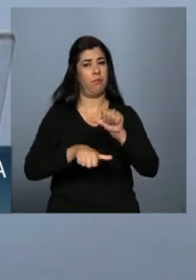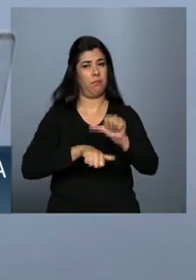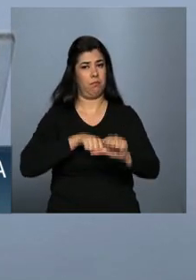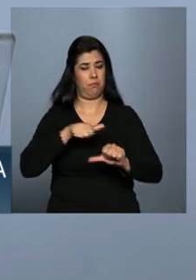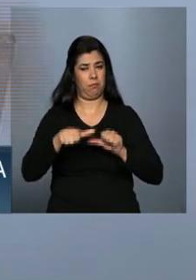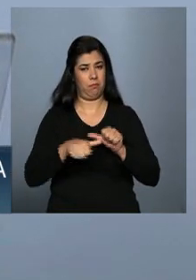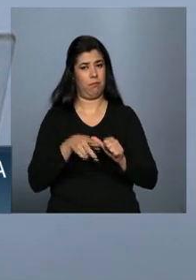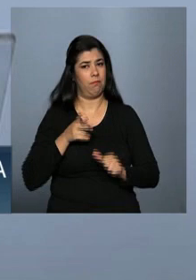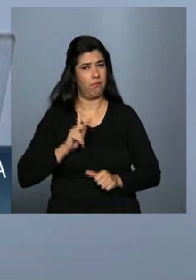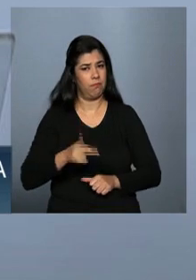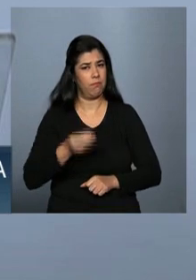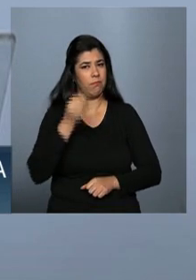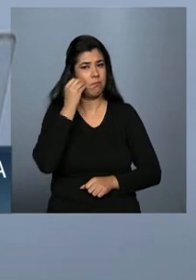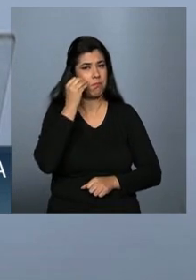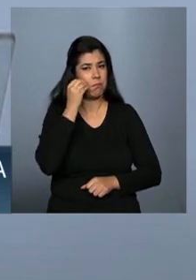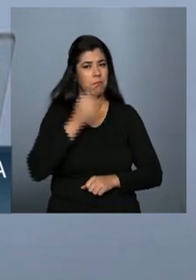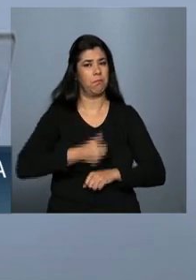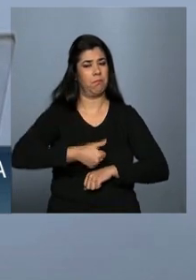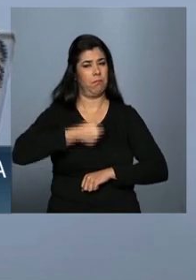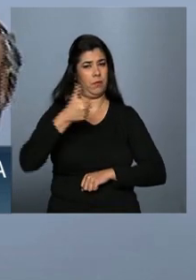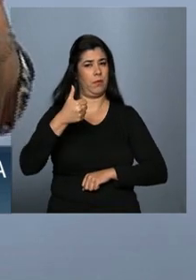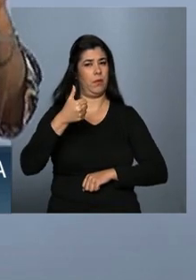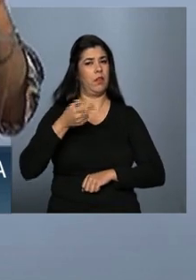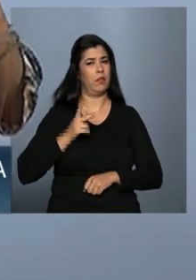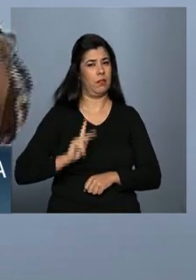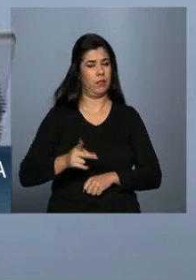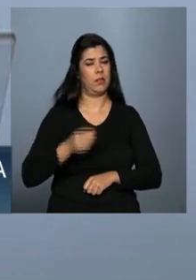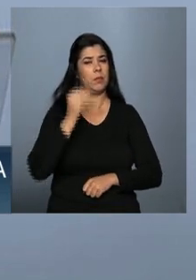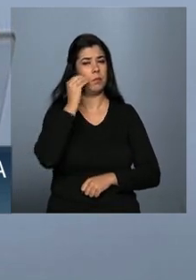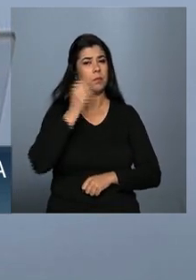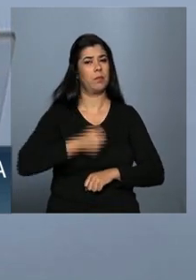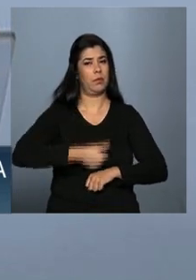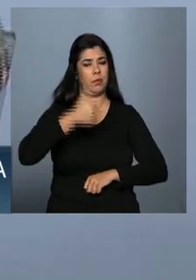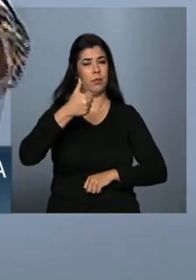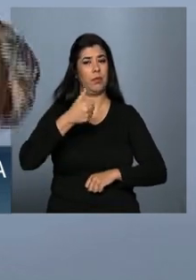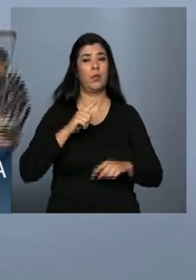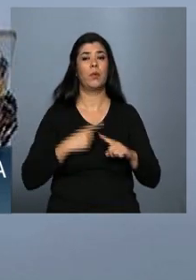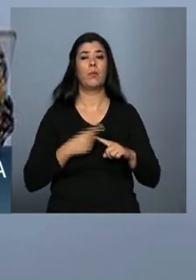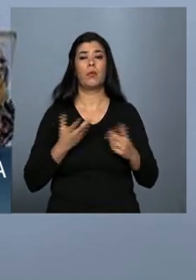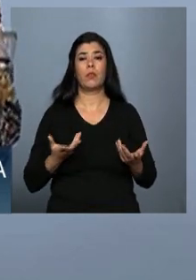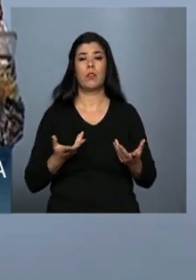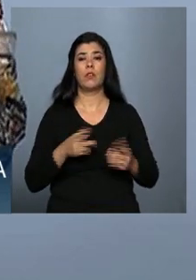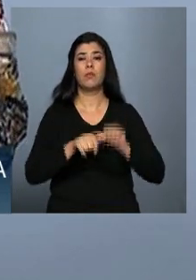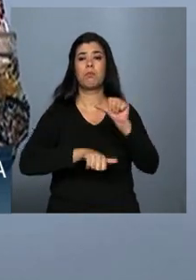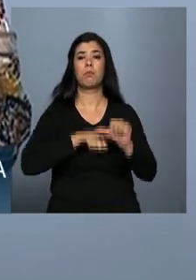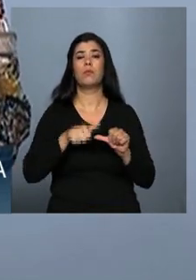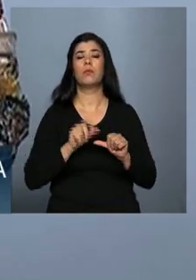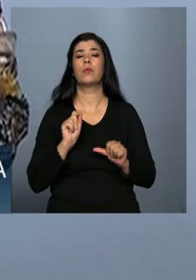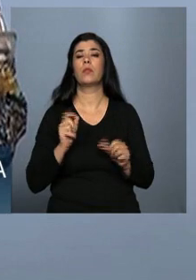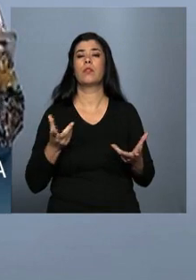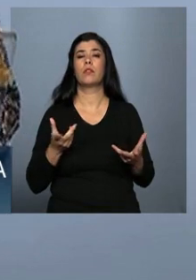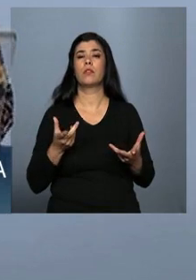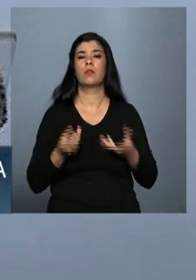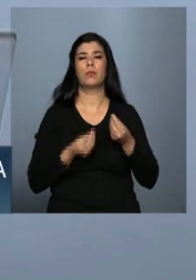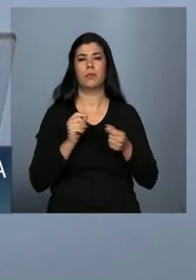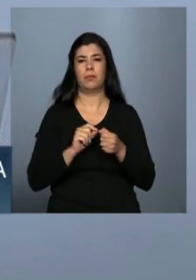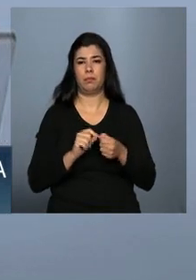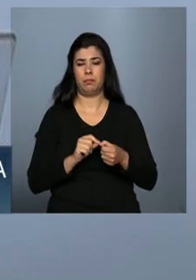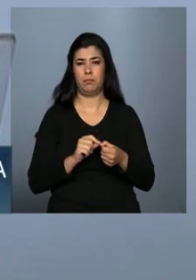modificações sempre para melhor. Sempre para melhor. O que, que são as modificações sempre para